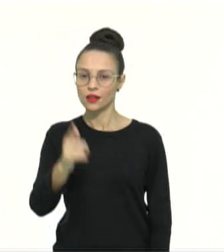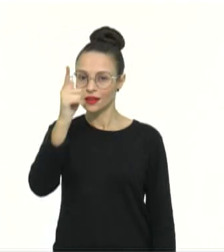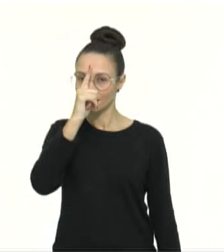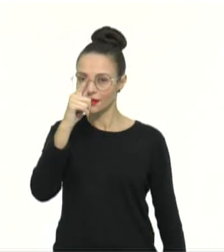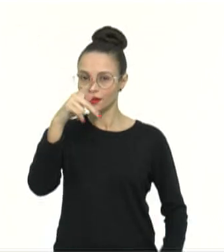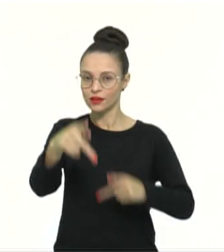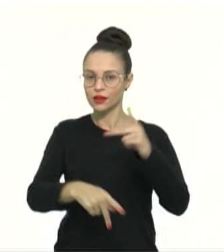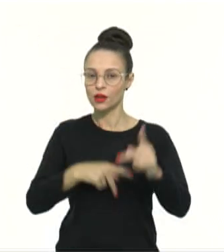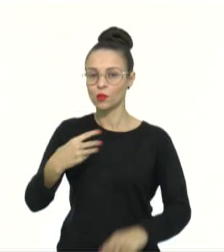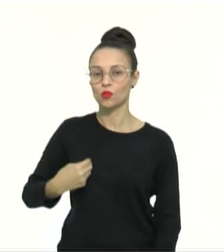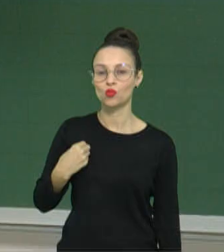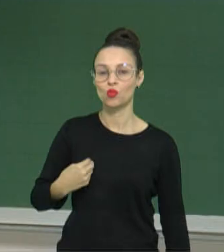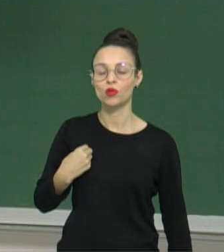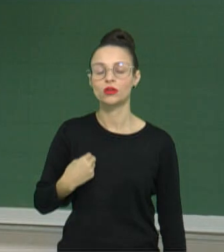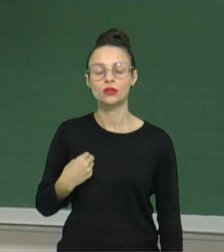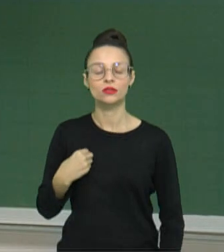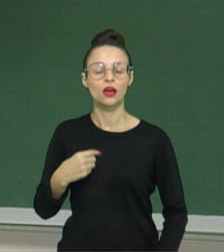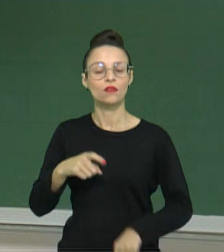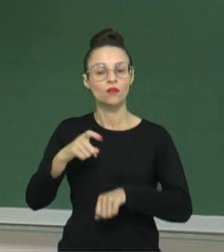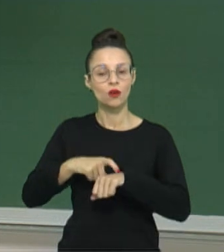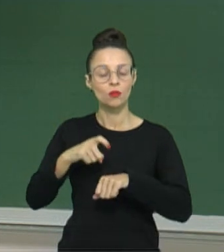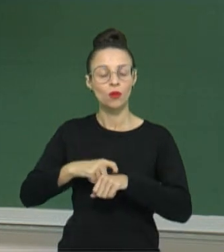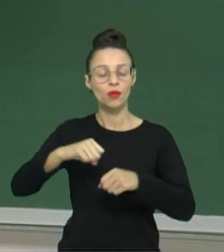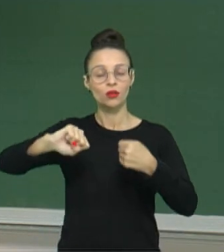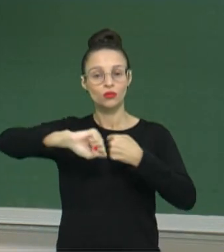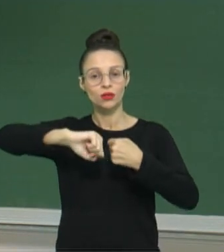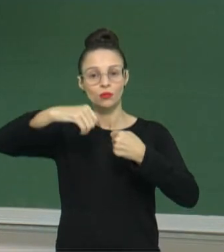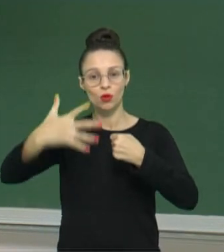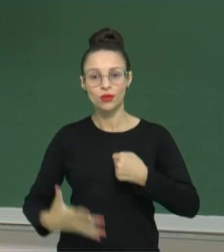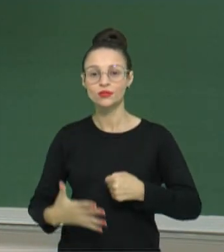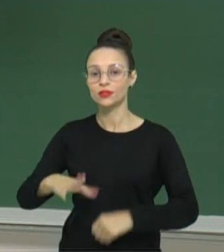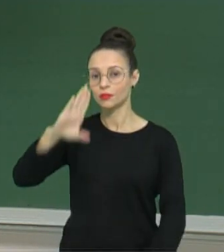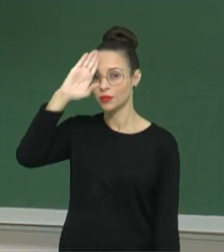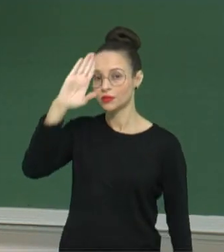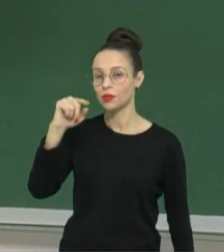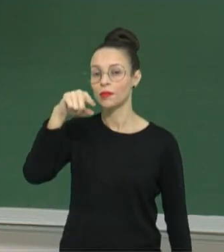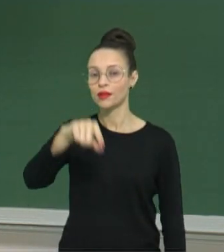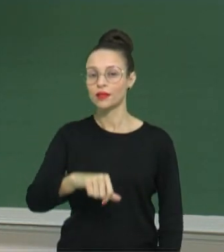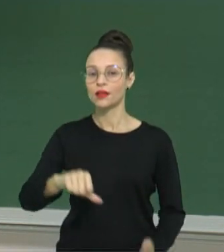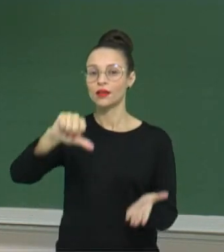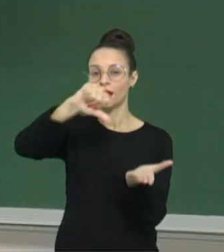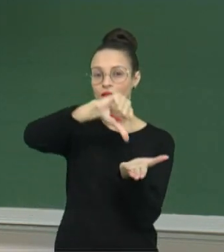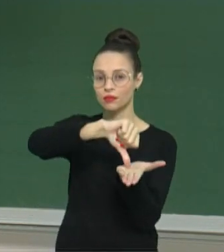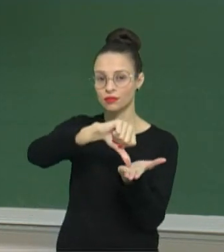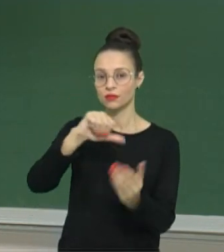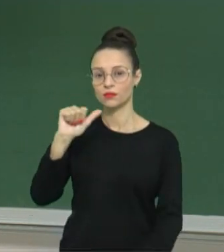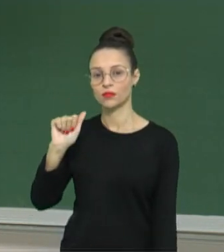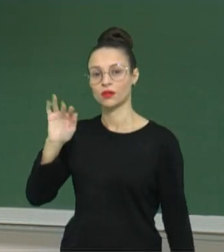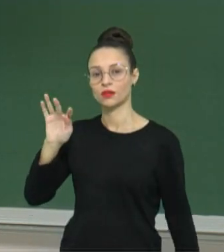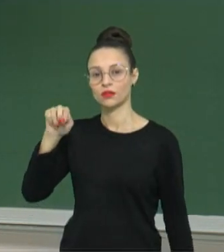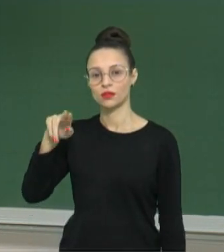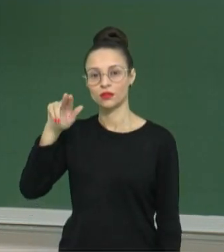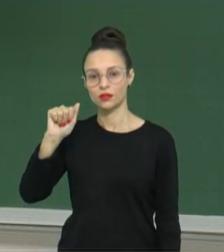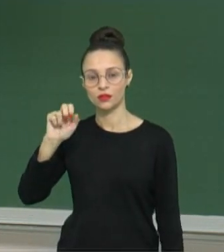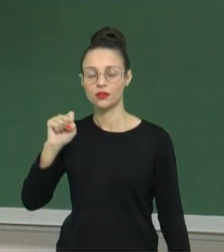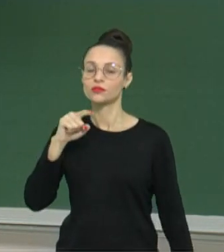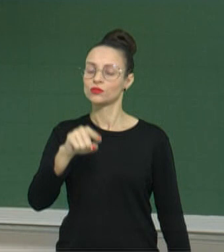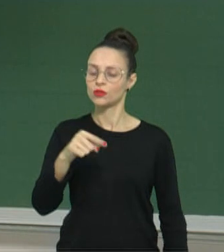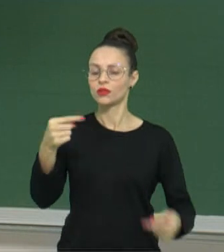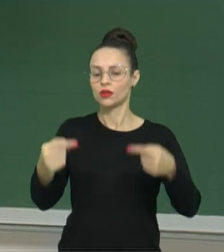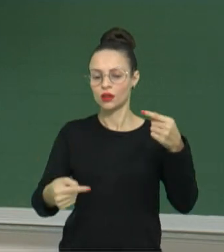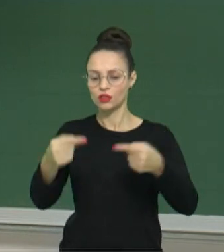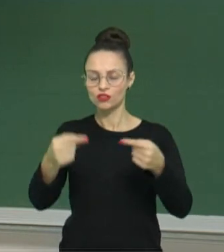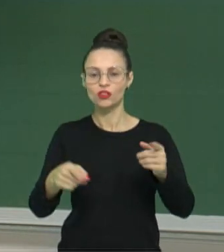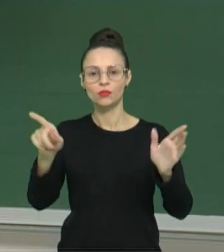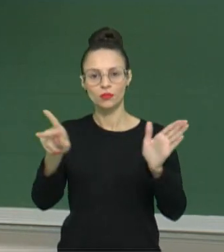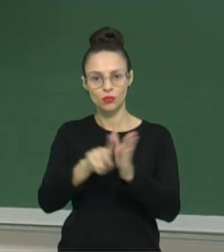na democracia, né? Principalmente ali em Atenas. Existia então aquele regime que a gente estuda, aquele regime político,